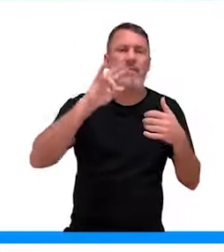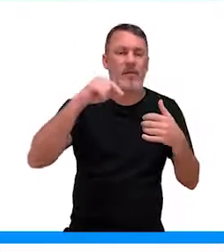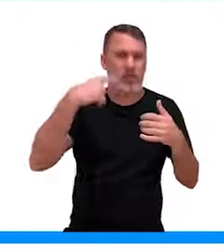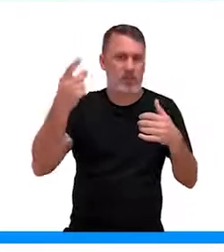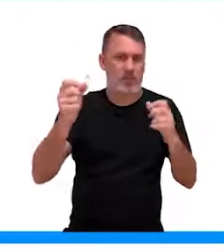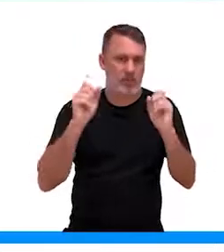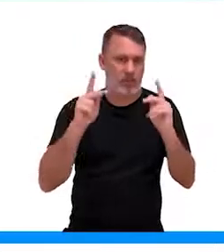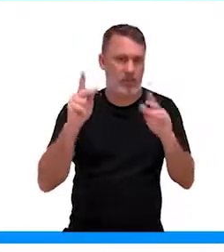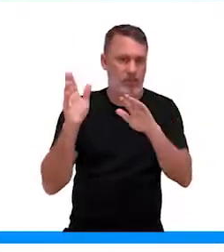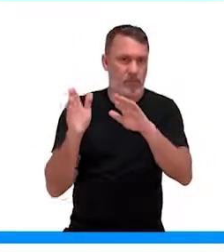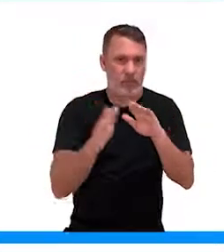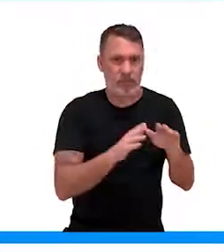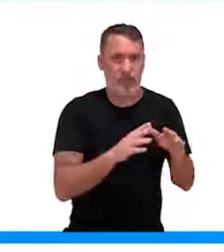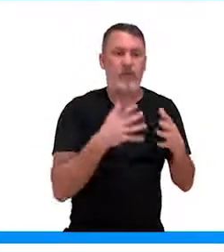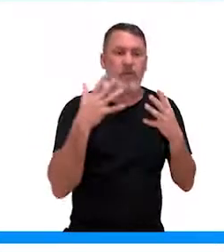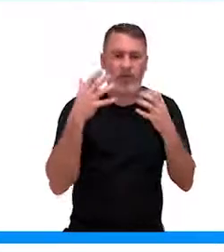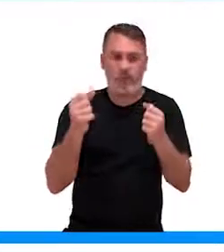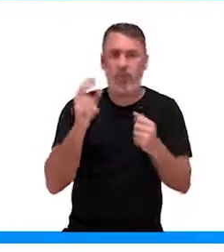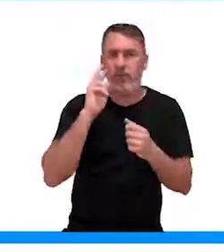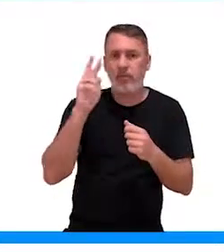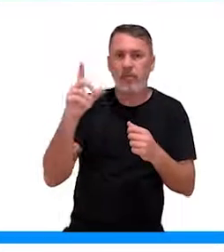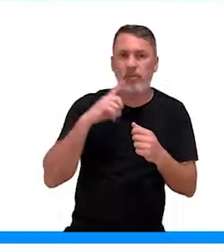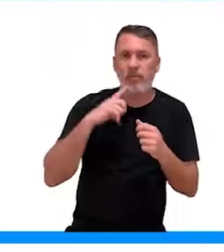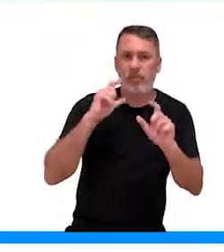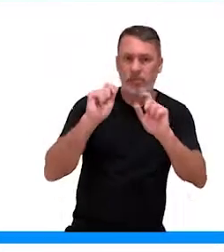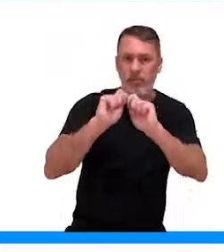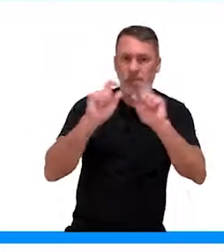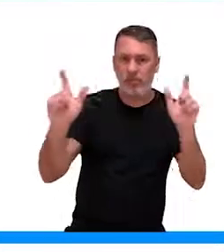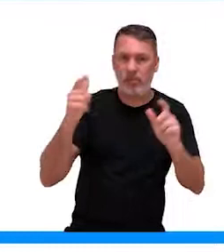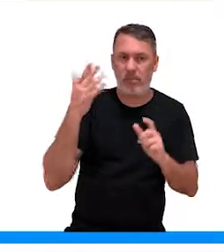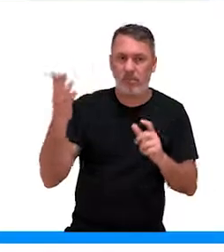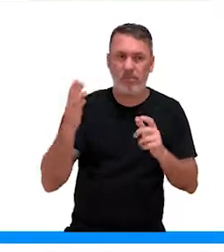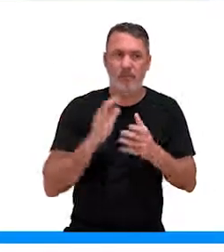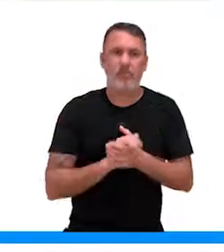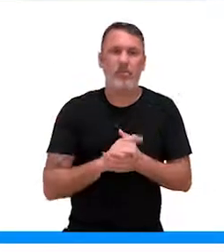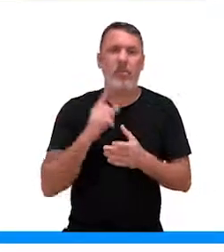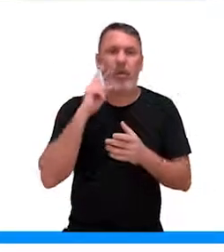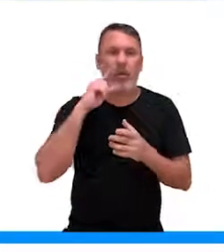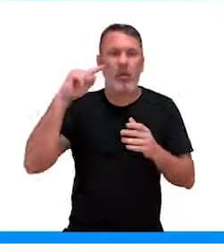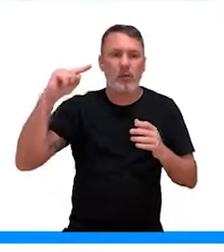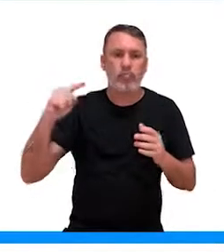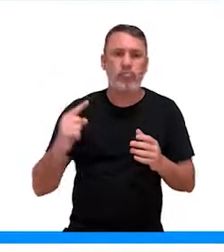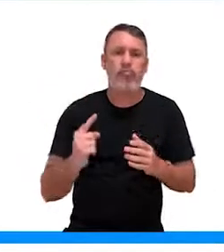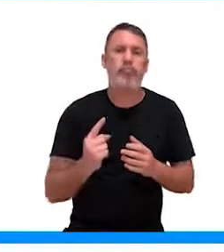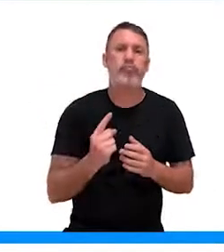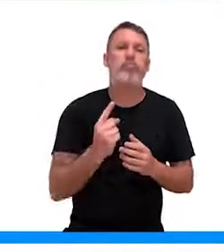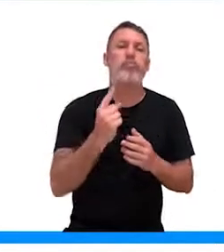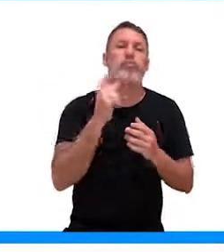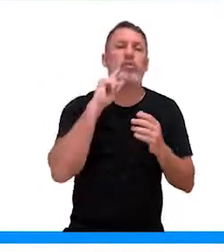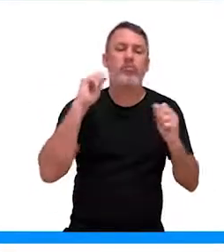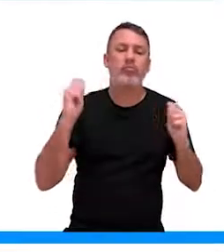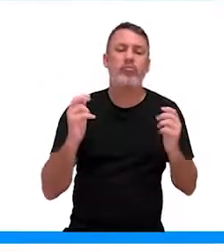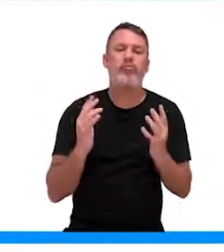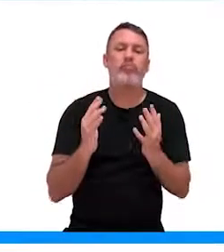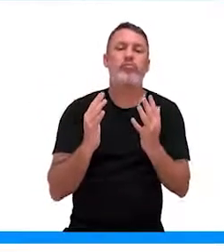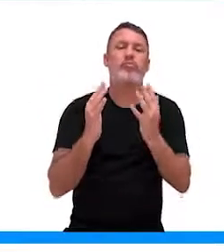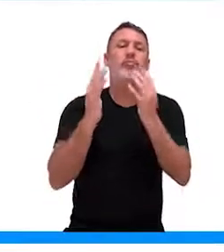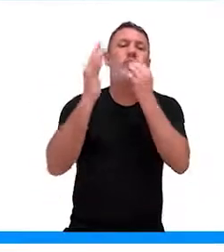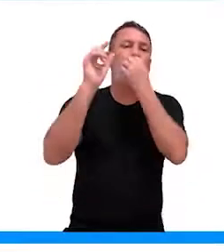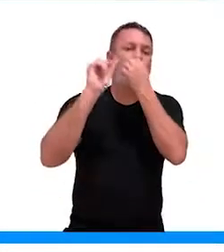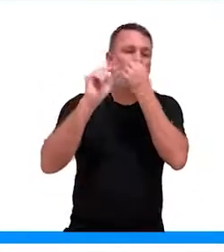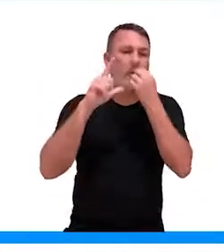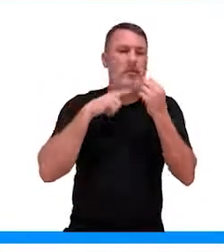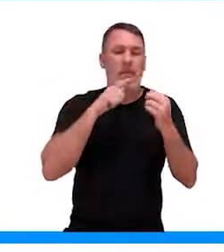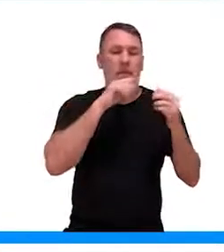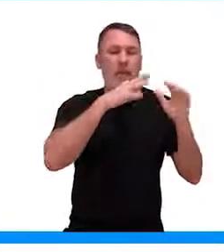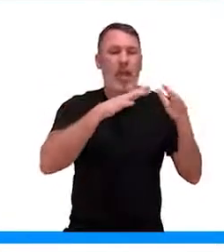pouquinho. Então, vamos lá. Nós temos aqui, claro, de maneira direta, a evaporação, claro, de áreas do meio oceânico,